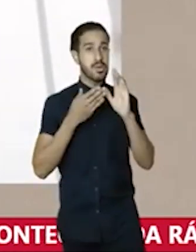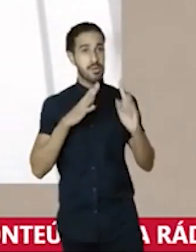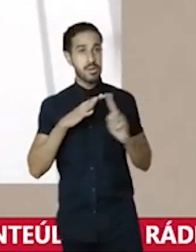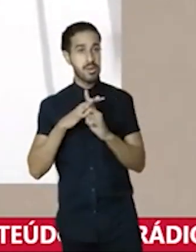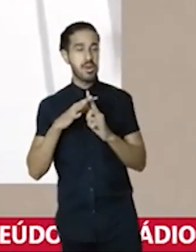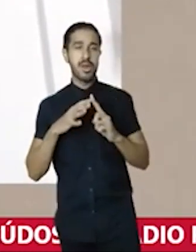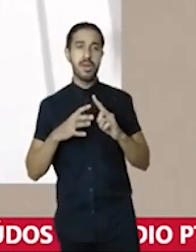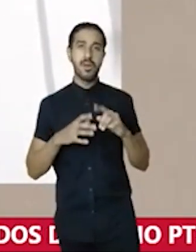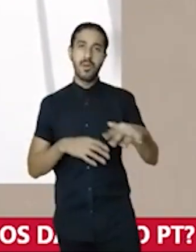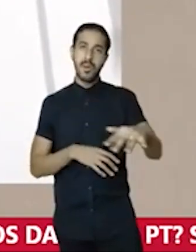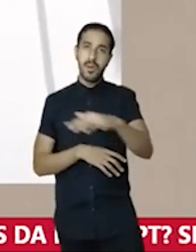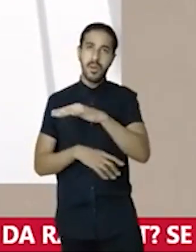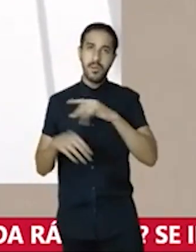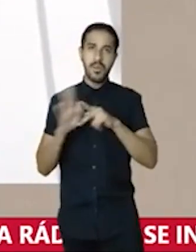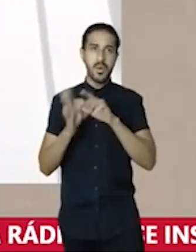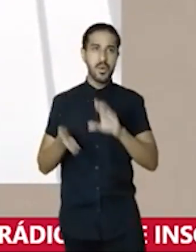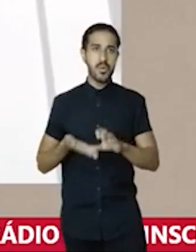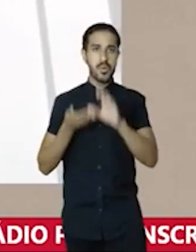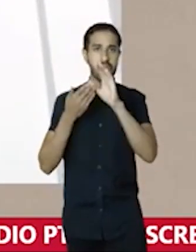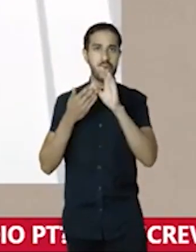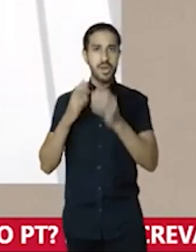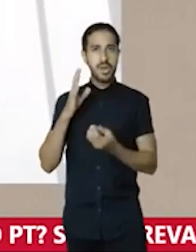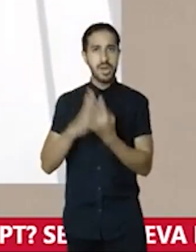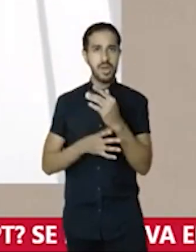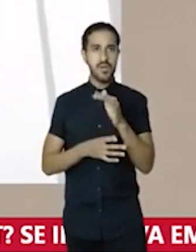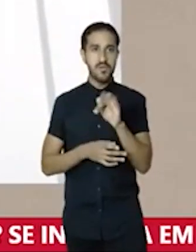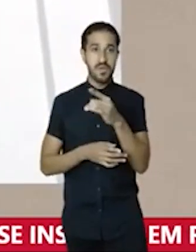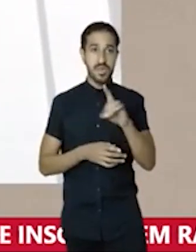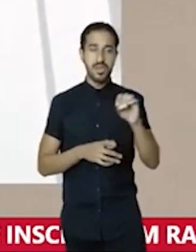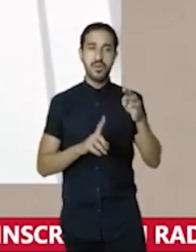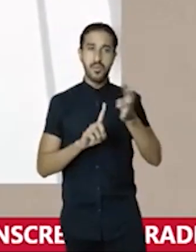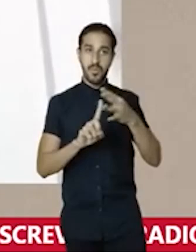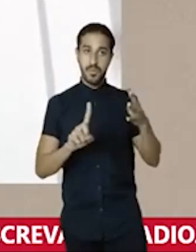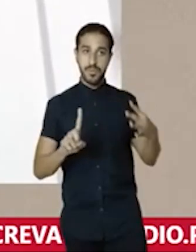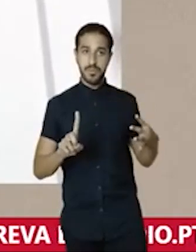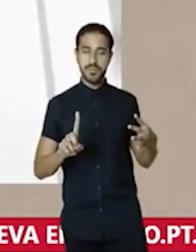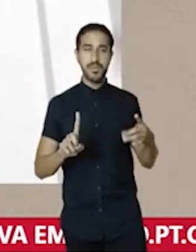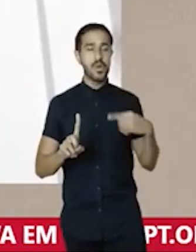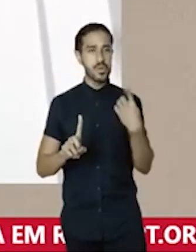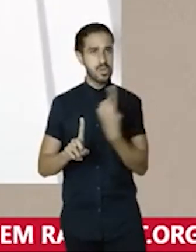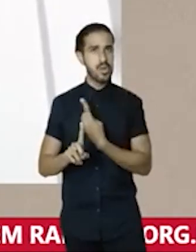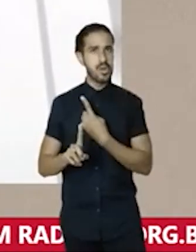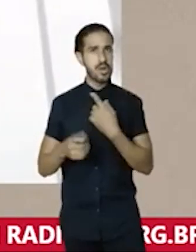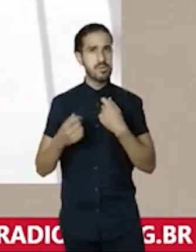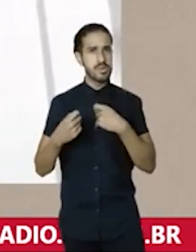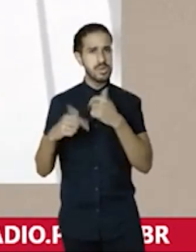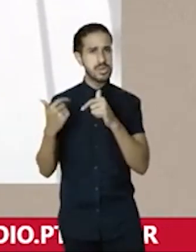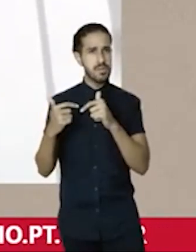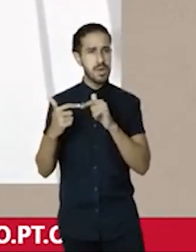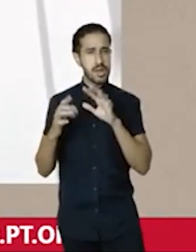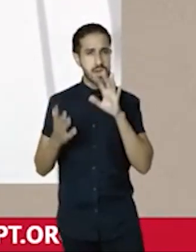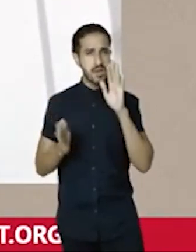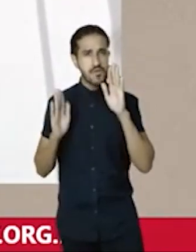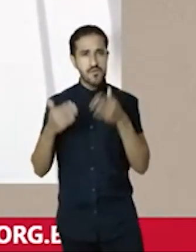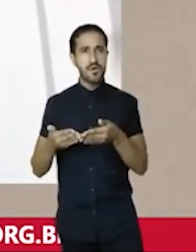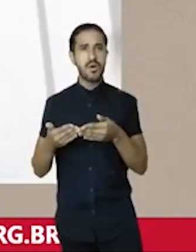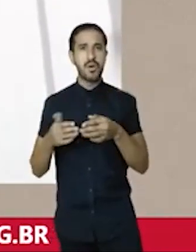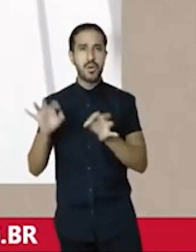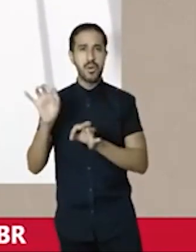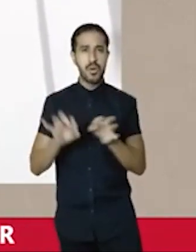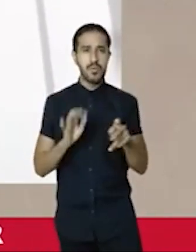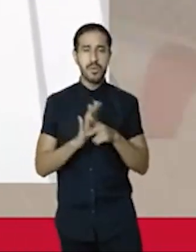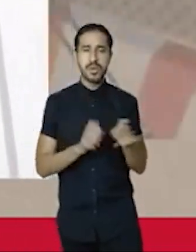um espaço do Conselho Curador da Fundação, um LGBT. A gente tem como agenda central também a organização